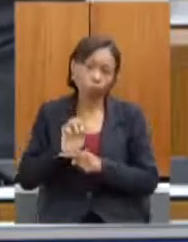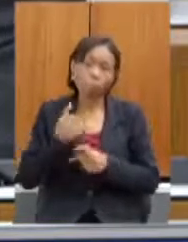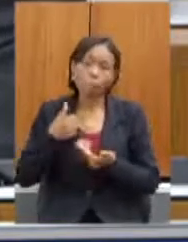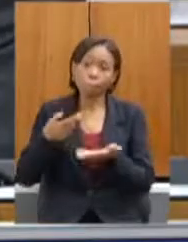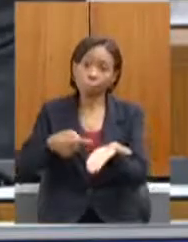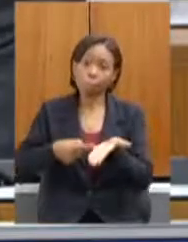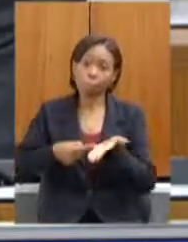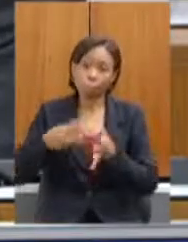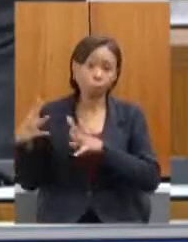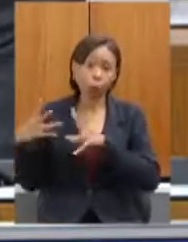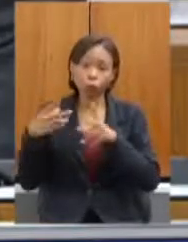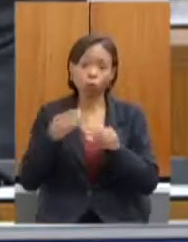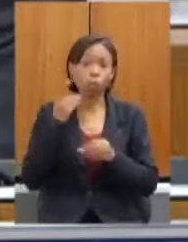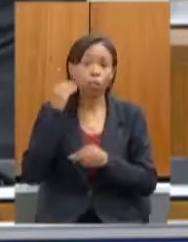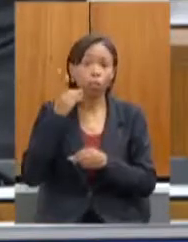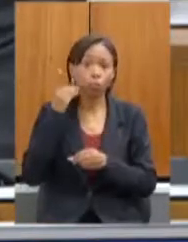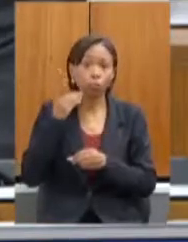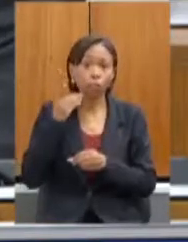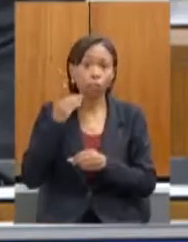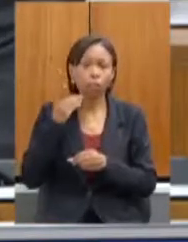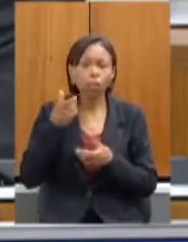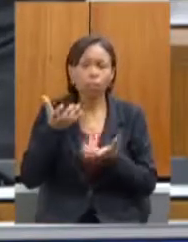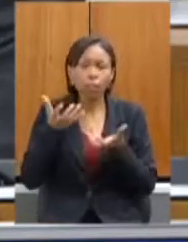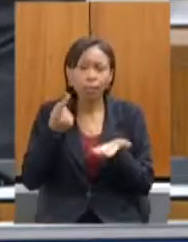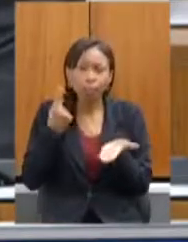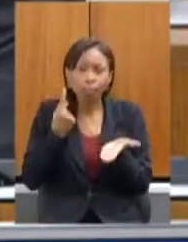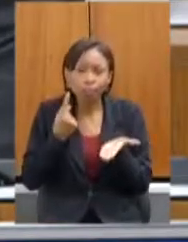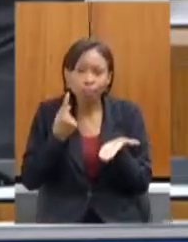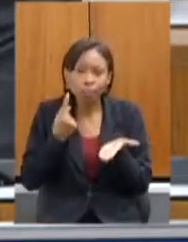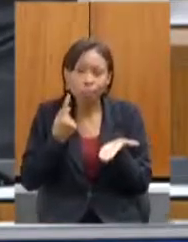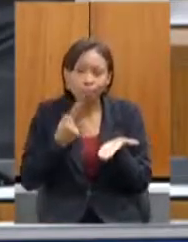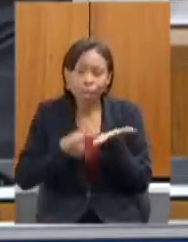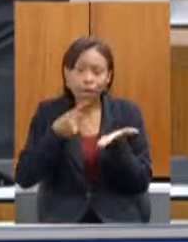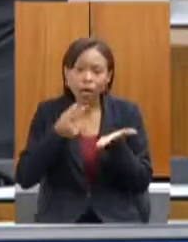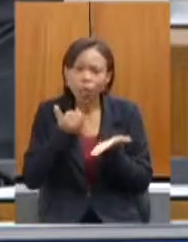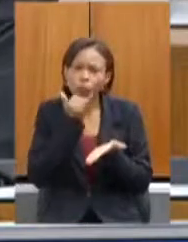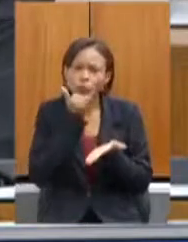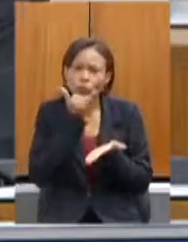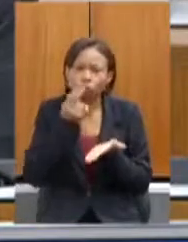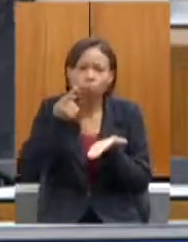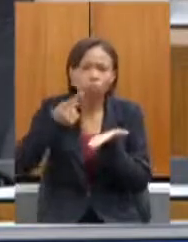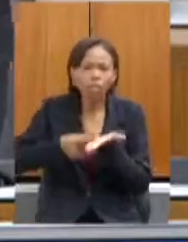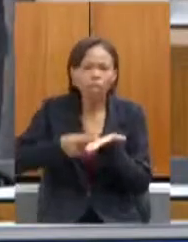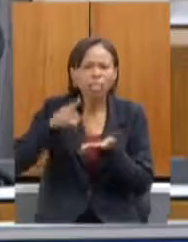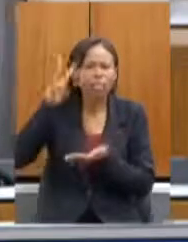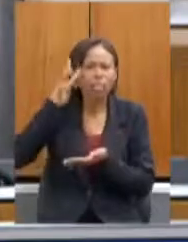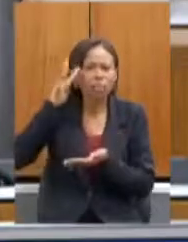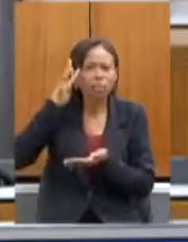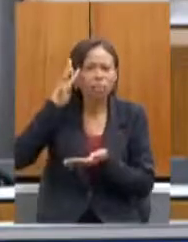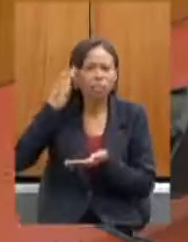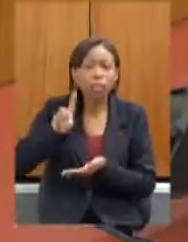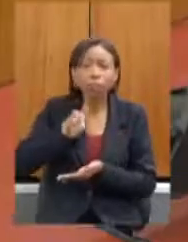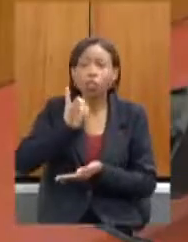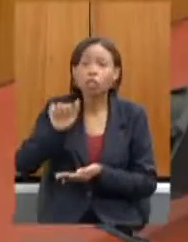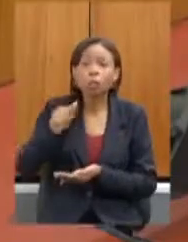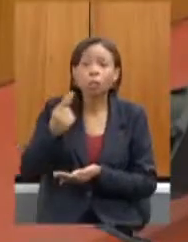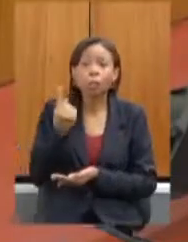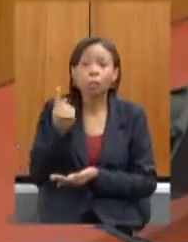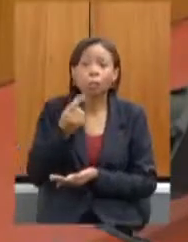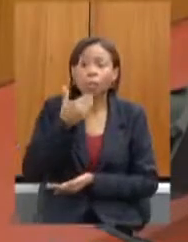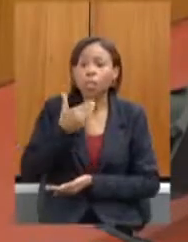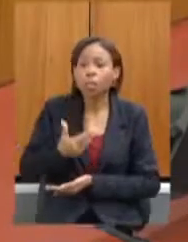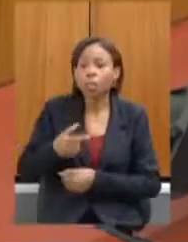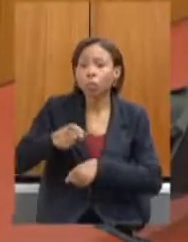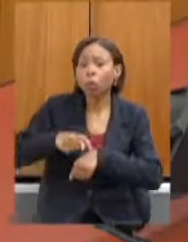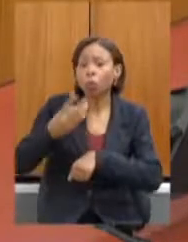semana que vem eu vou agendar com o gosto marcante que tá Desculpa talvez se der para o senhor terça-feira dia primeiro de dezembro